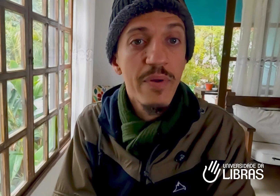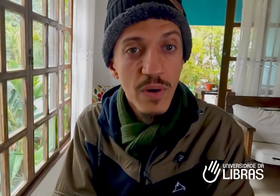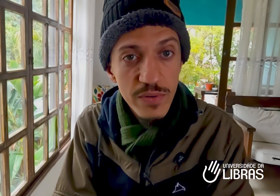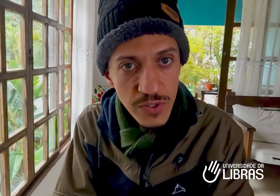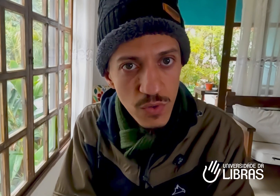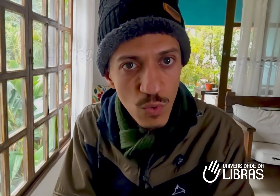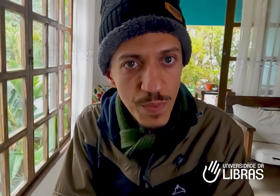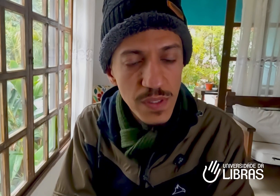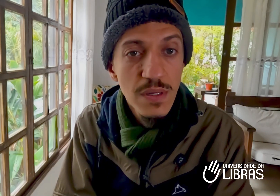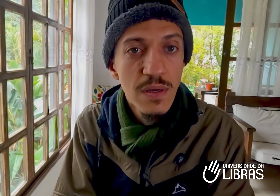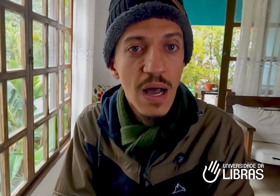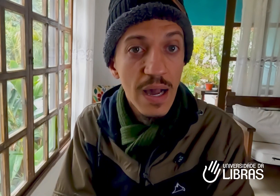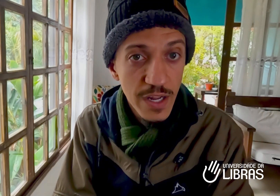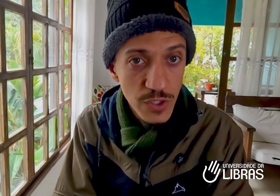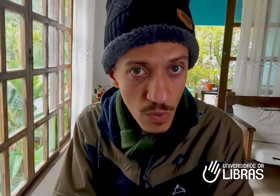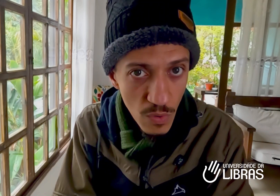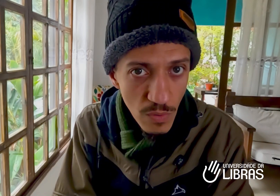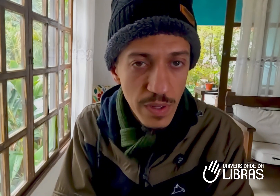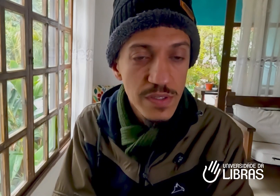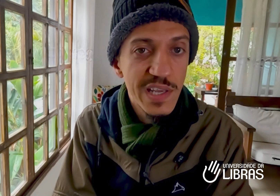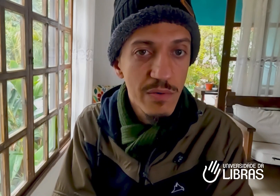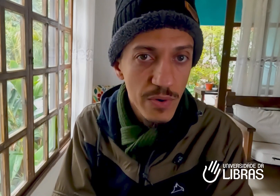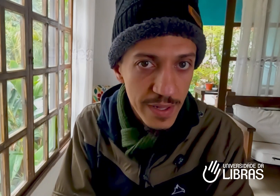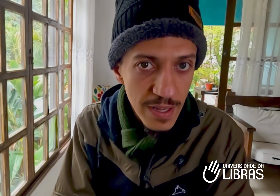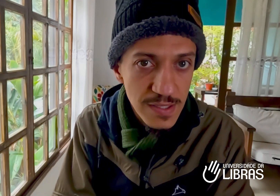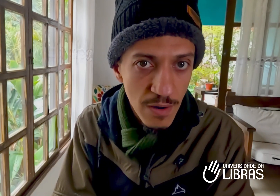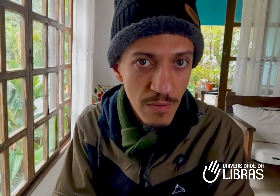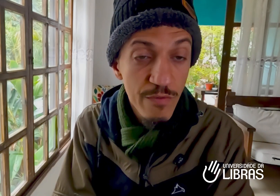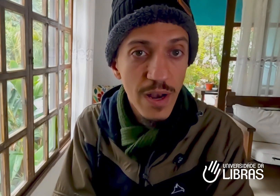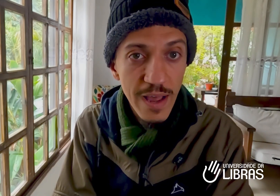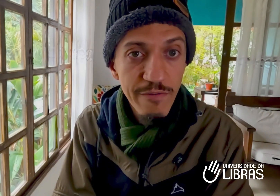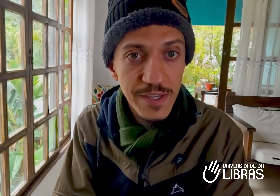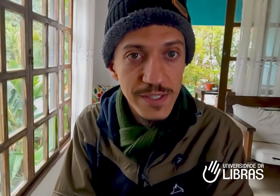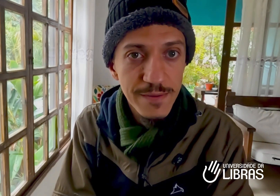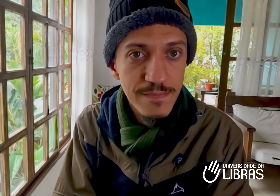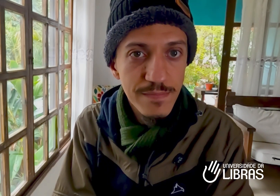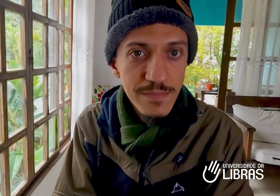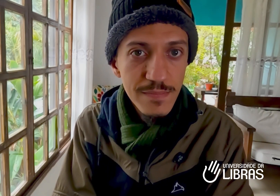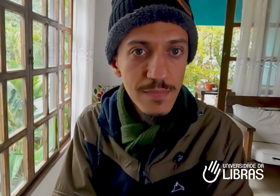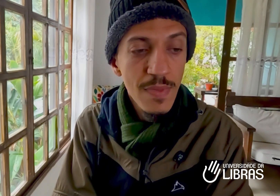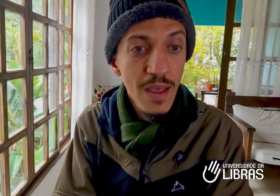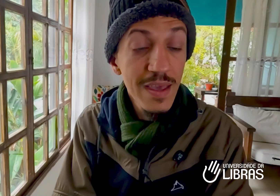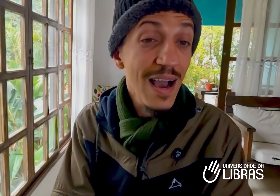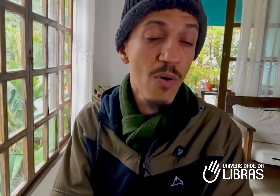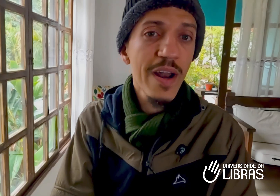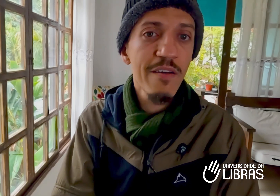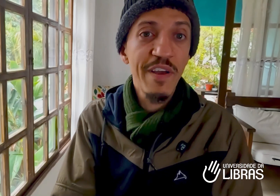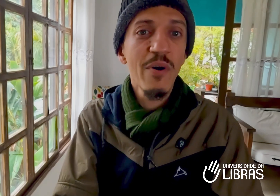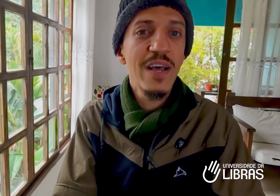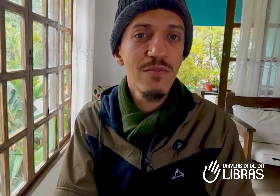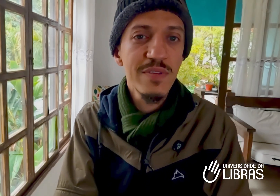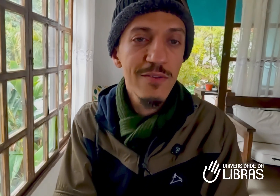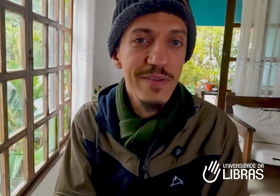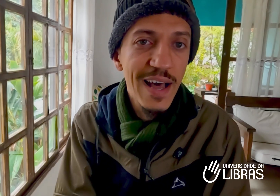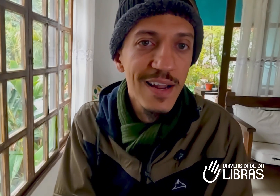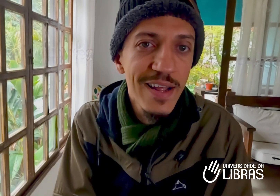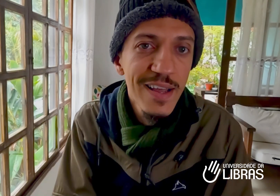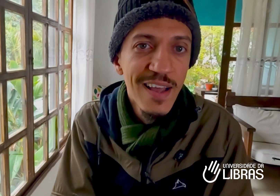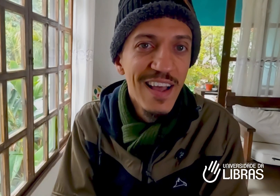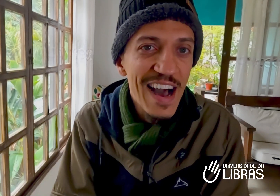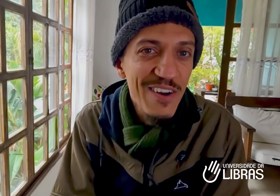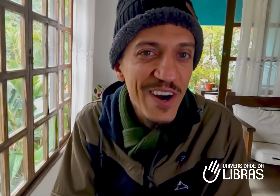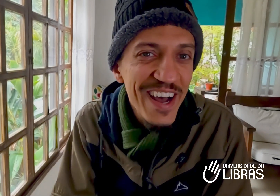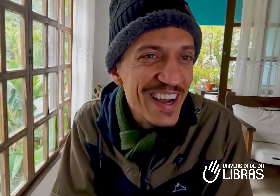Ela abriu mão das desculpas, acreditou, seguiu a orientação, foi lá e fez. E agora, vendo o resultado dela,